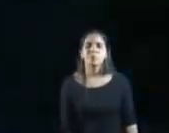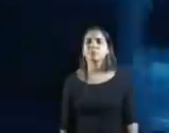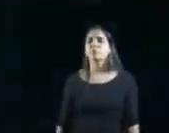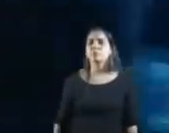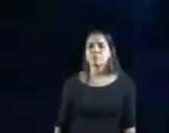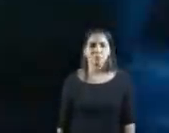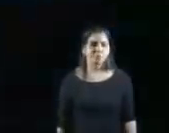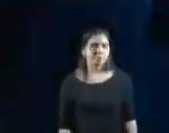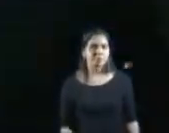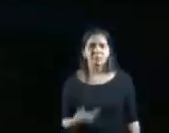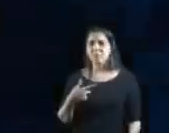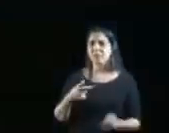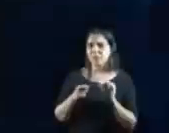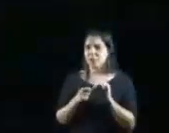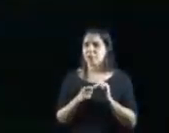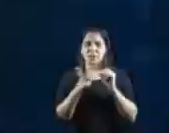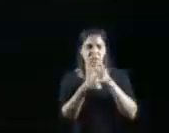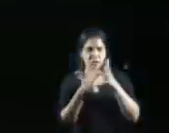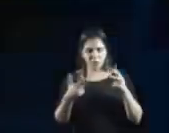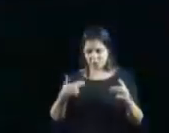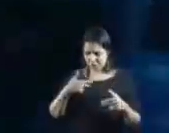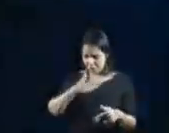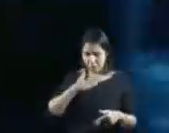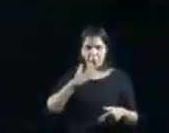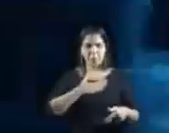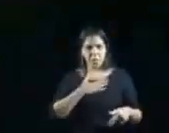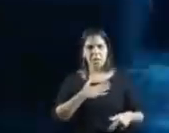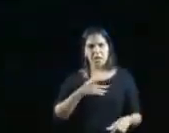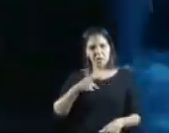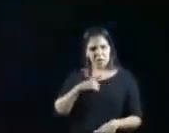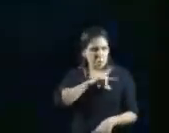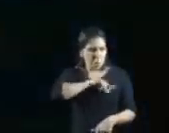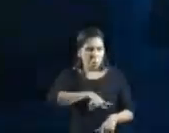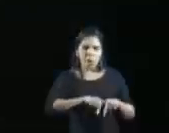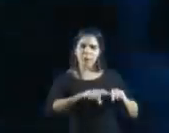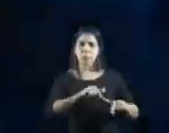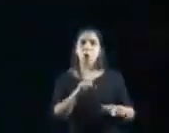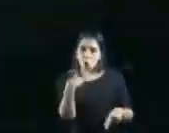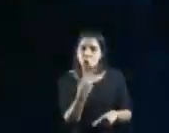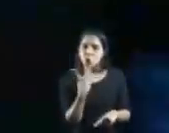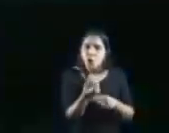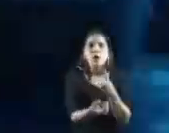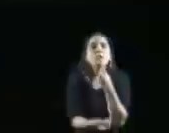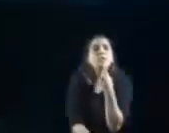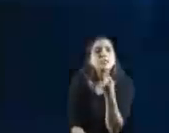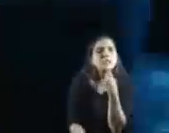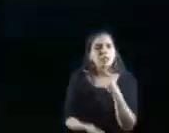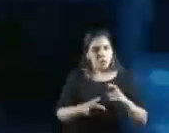ó parasita que me nutres do nosso sangue a